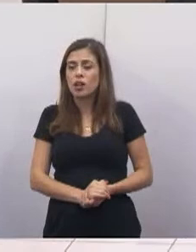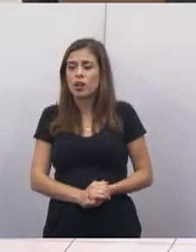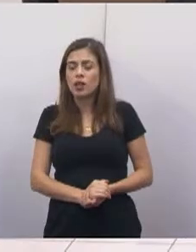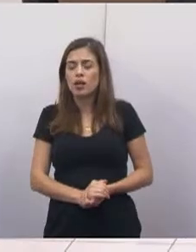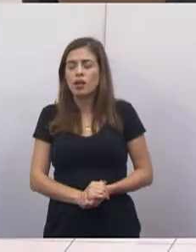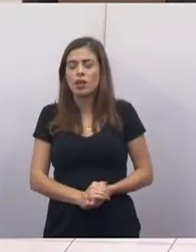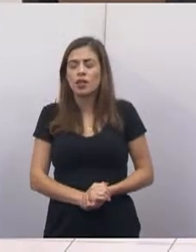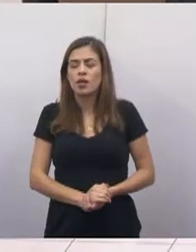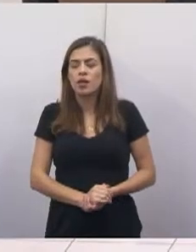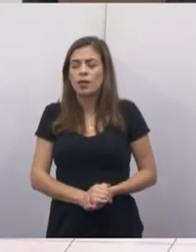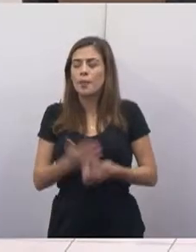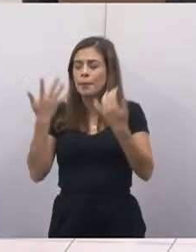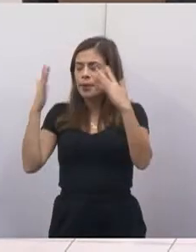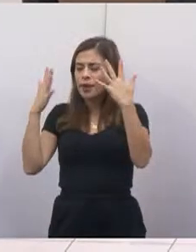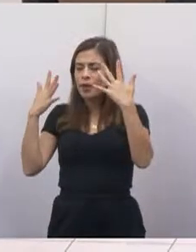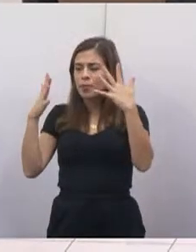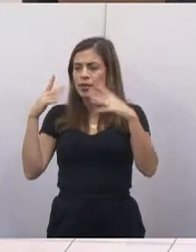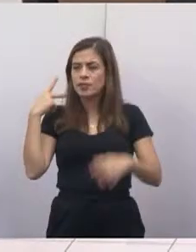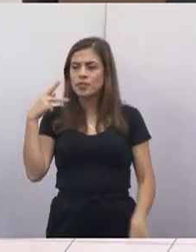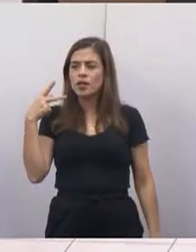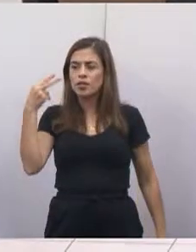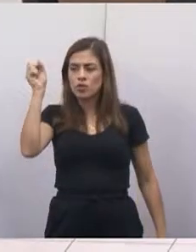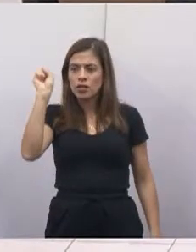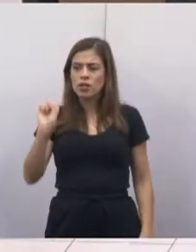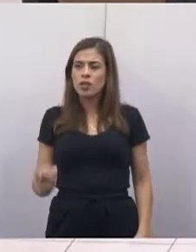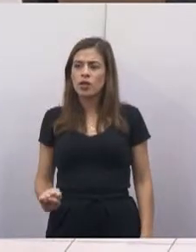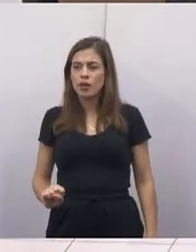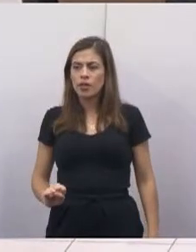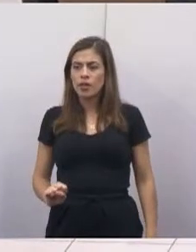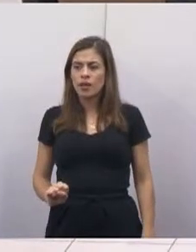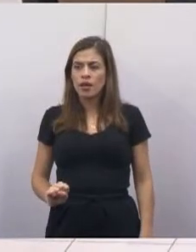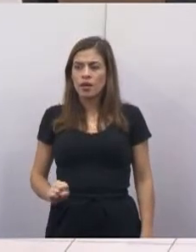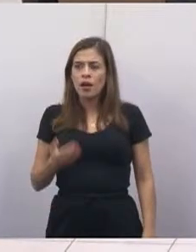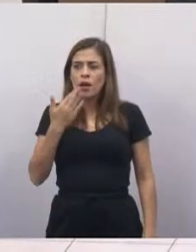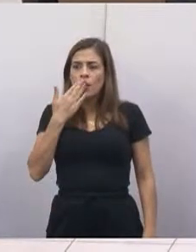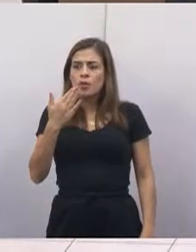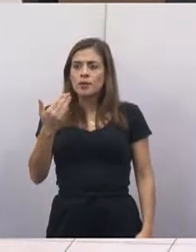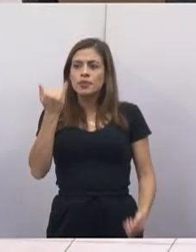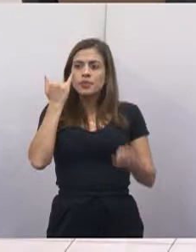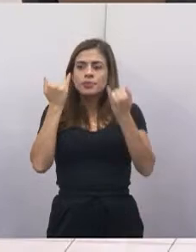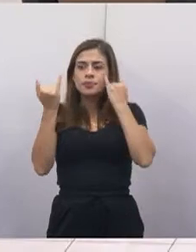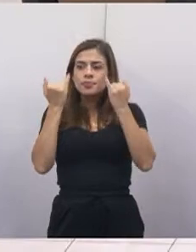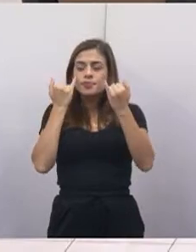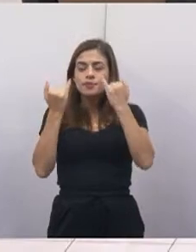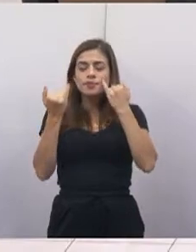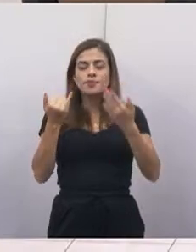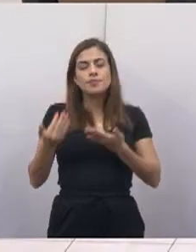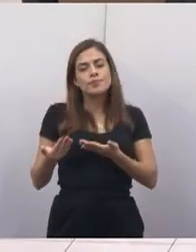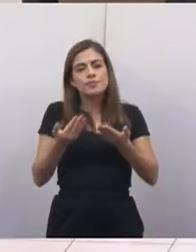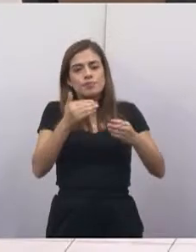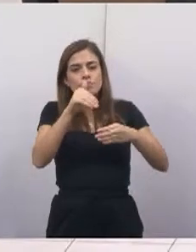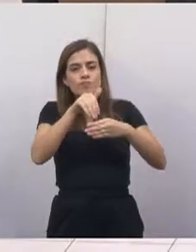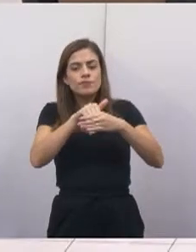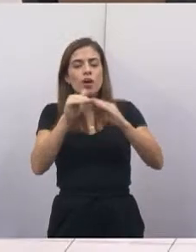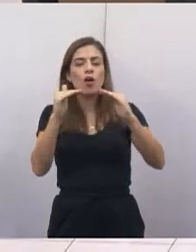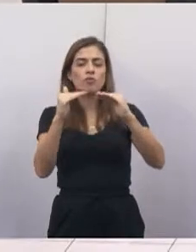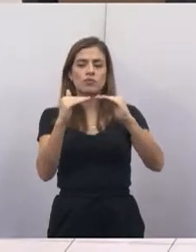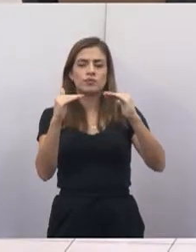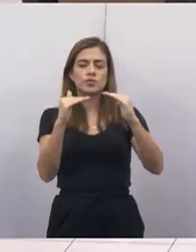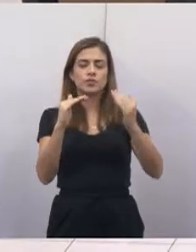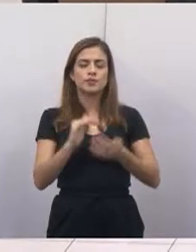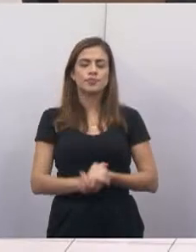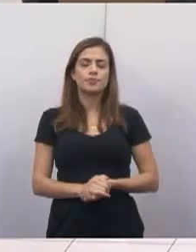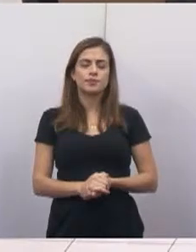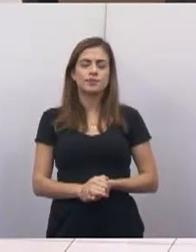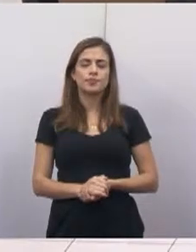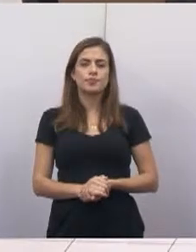passando. Quero parabenizar a vereadora pelo pedido de informação e deixar aqui o meu voto favorável.